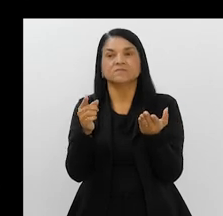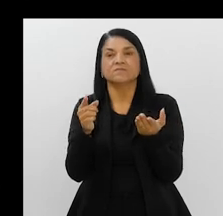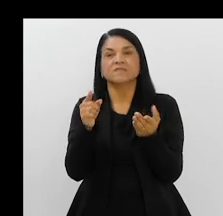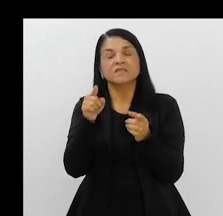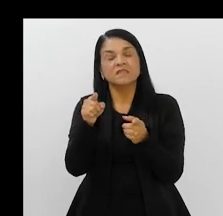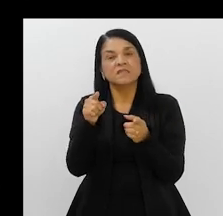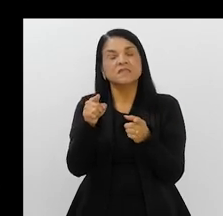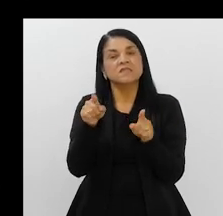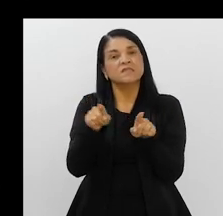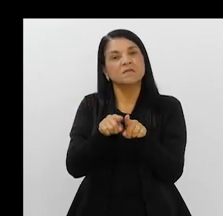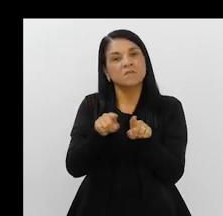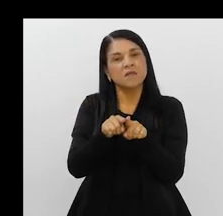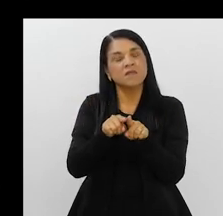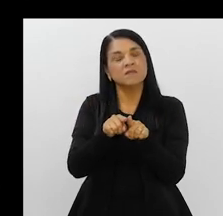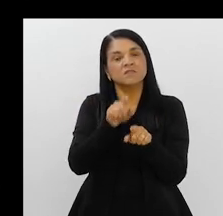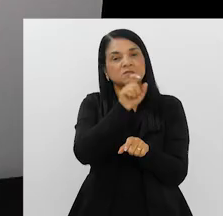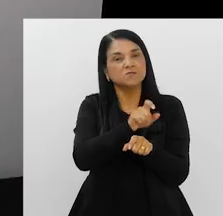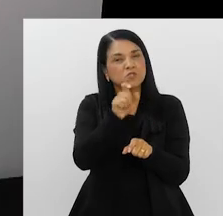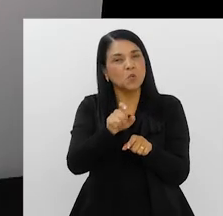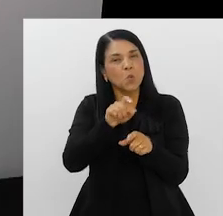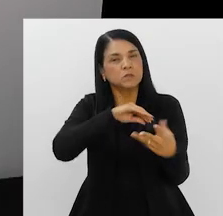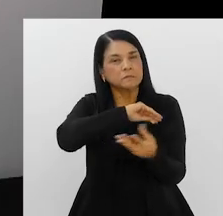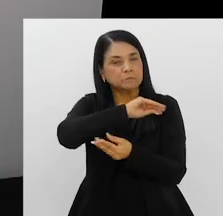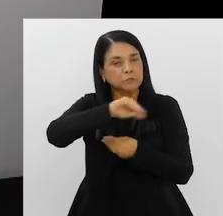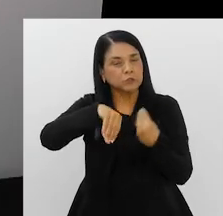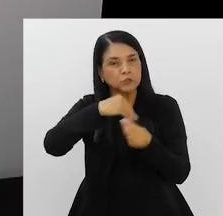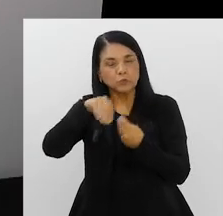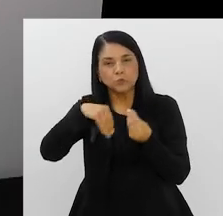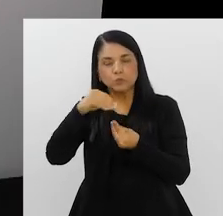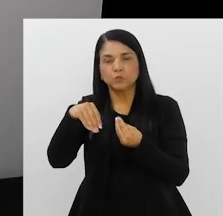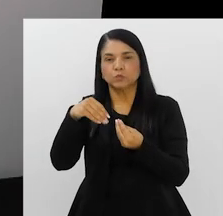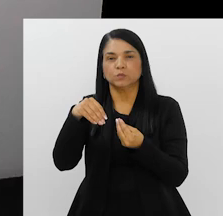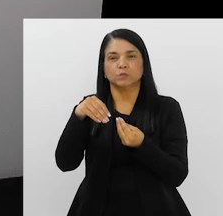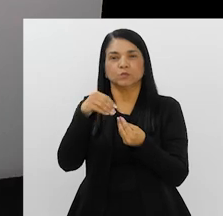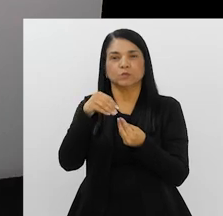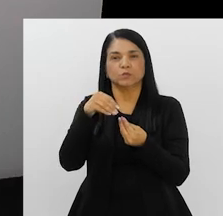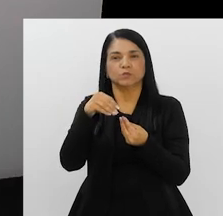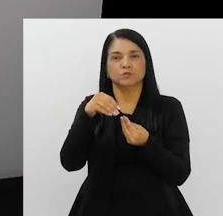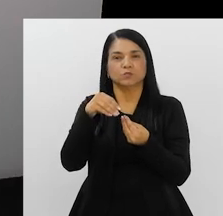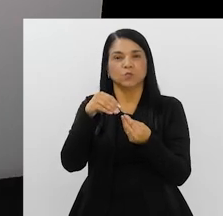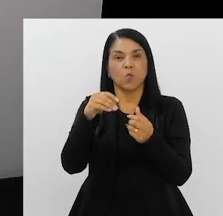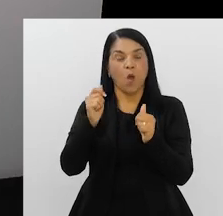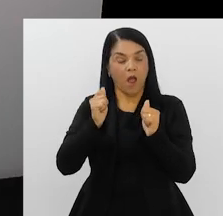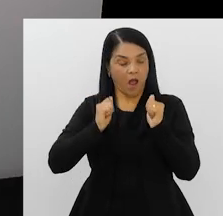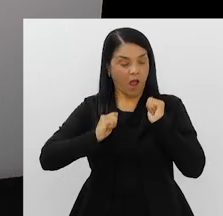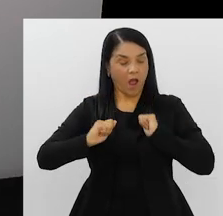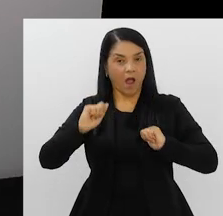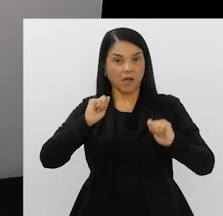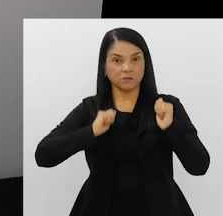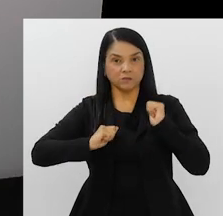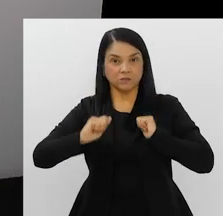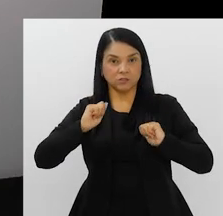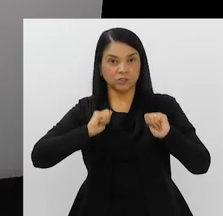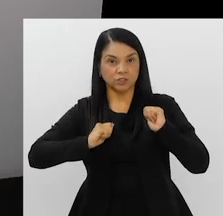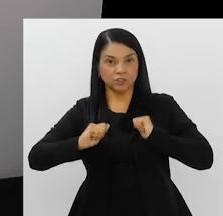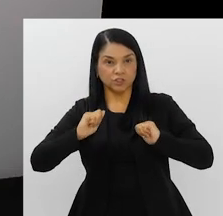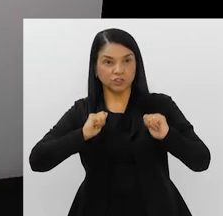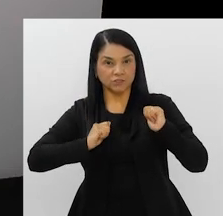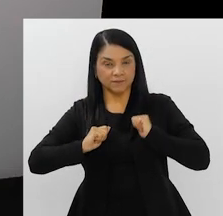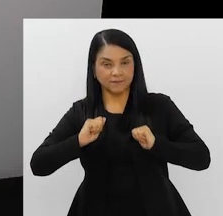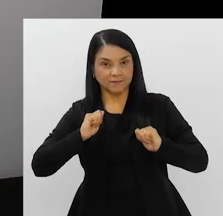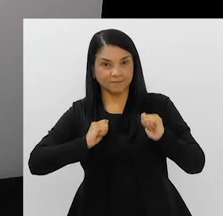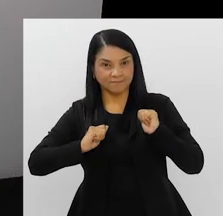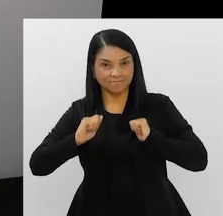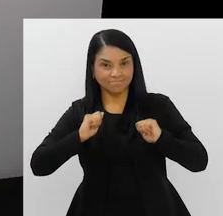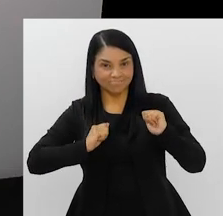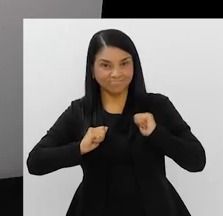misturam muito... Por isso que eu falo, tem que ser policial. As pessoas misturam muito essa questão do artista, né? Eu acho